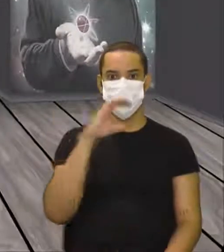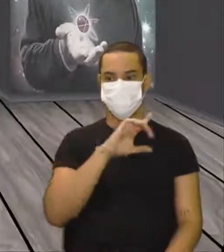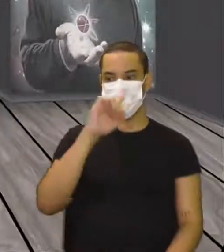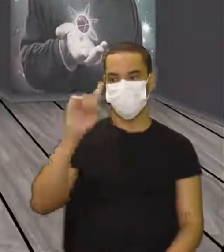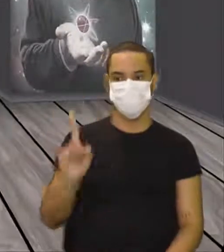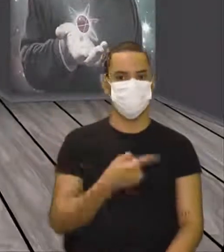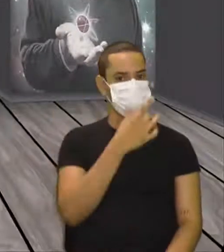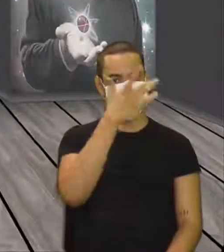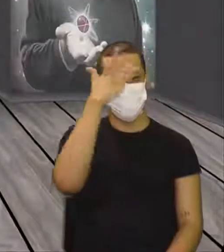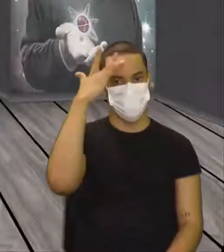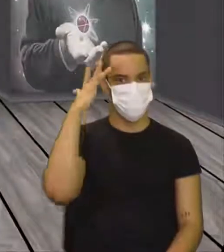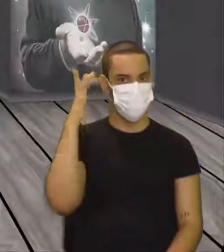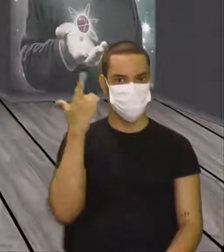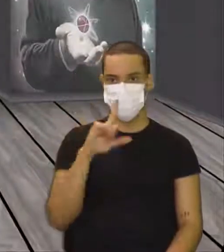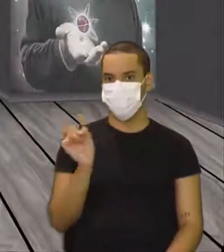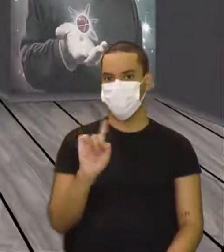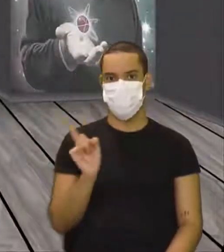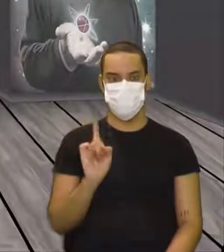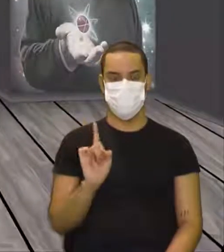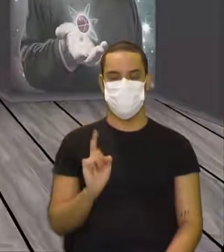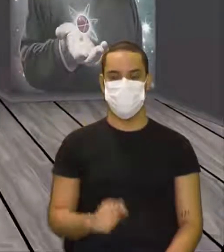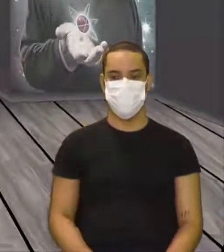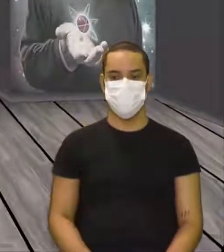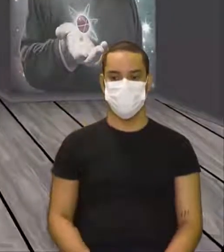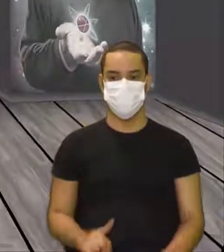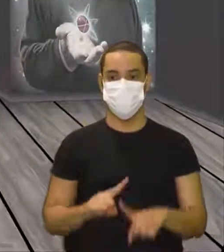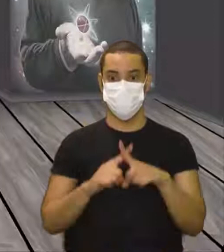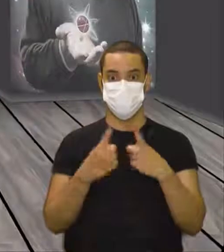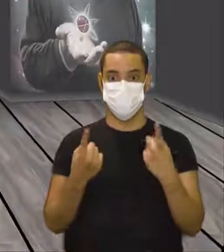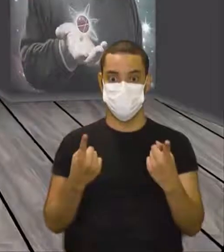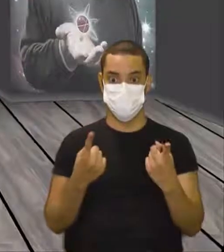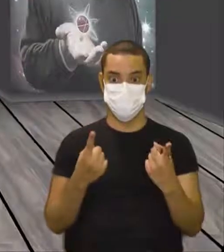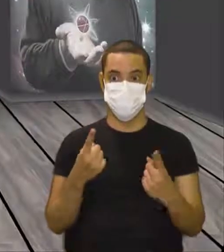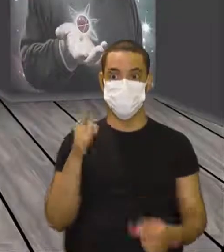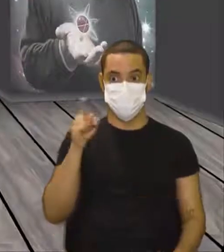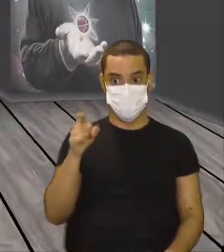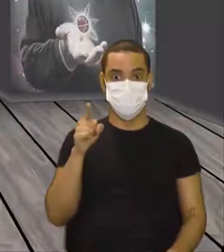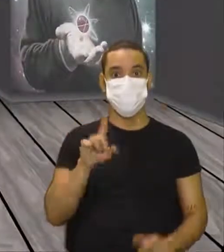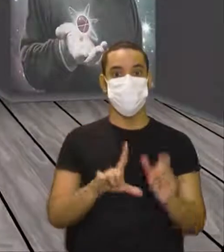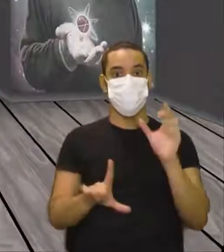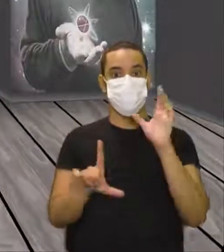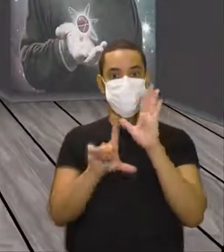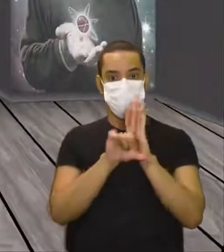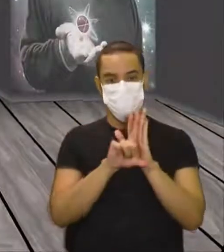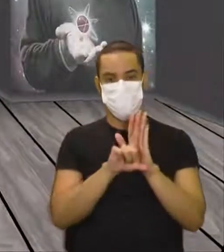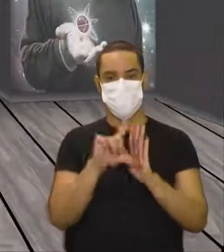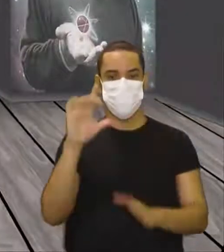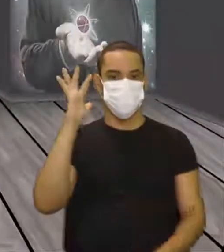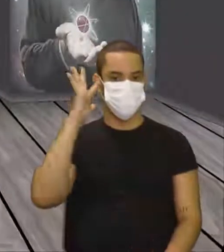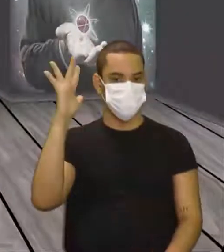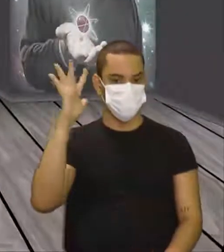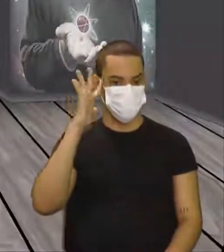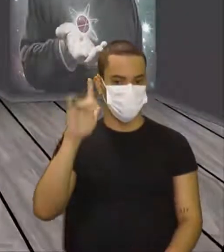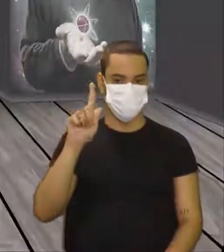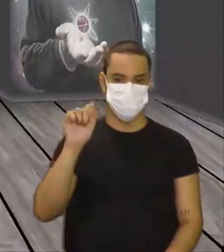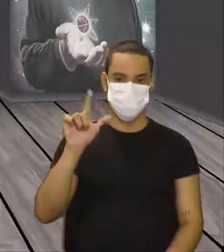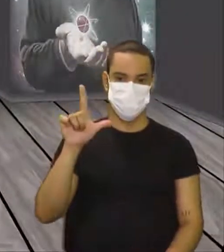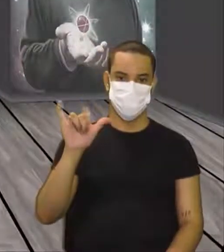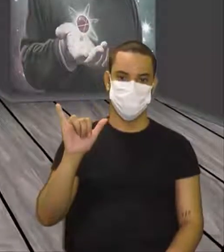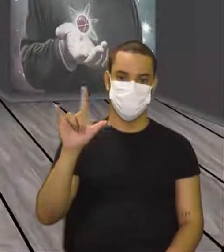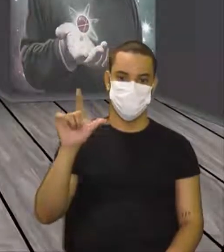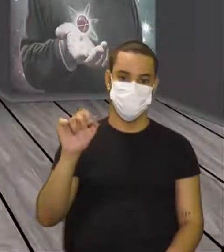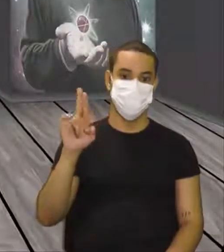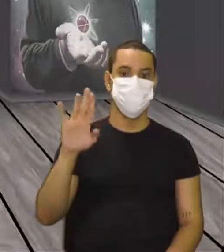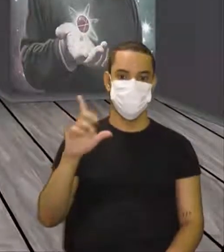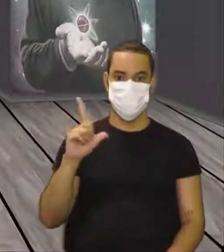ser humano não construiu nada que chegue a essa velocidade, certo? Mas até aí, as teorias de Galileu e as leis de Newton